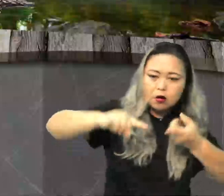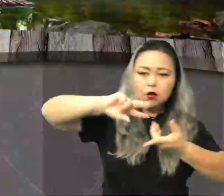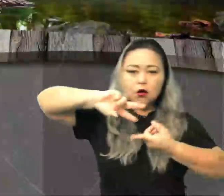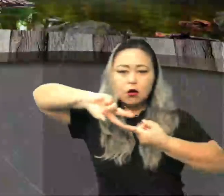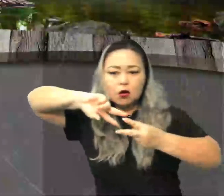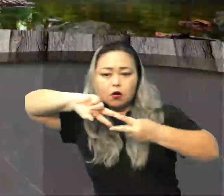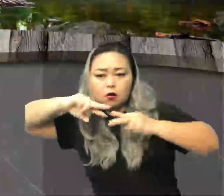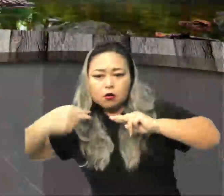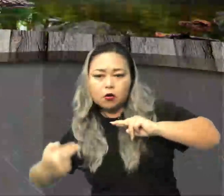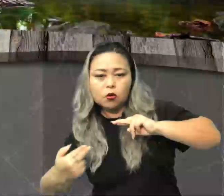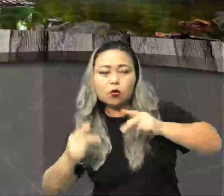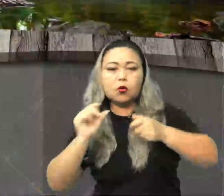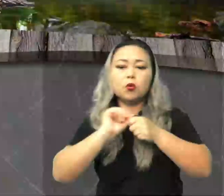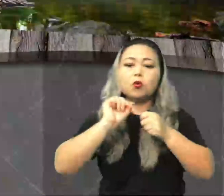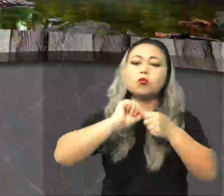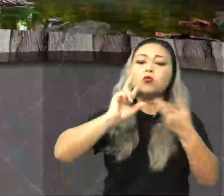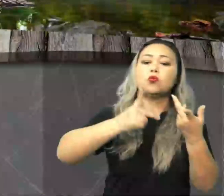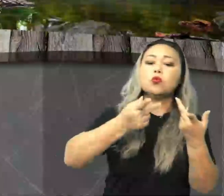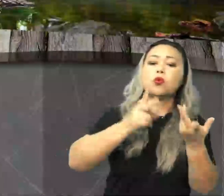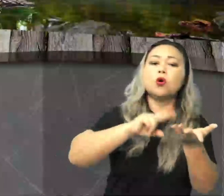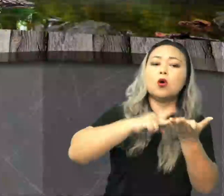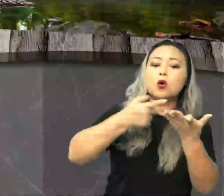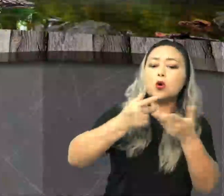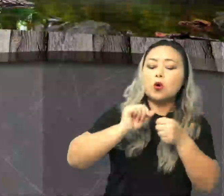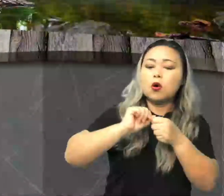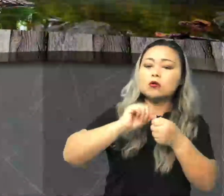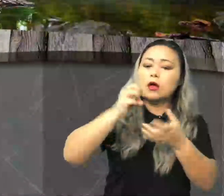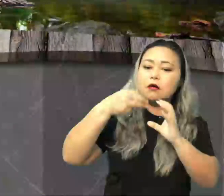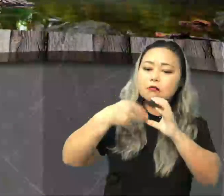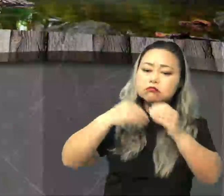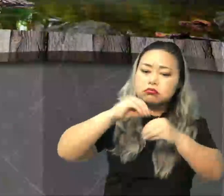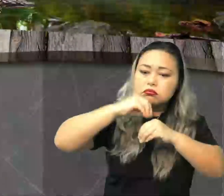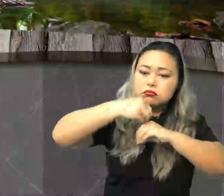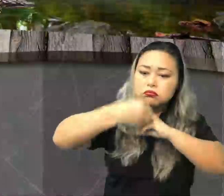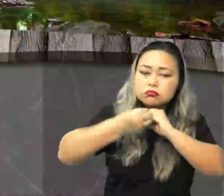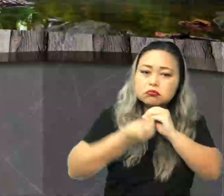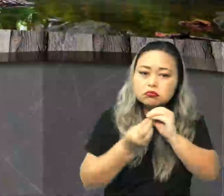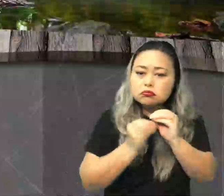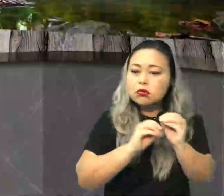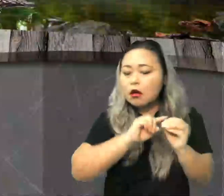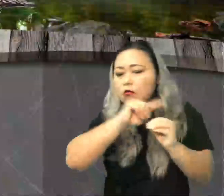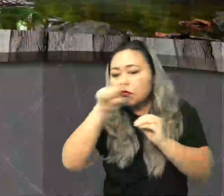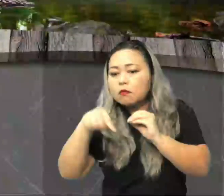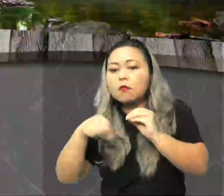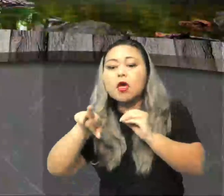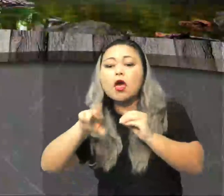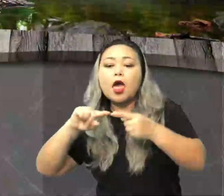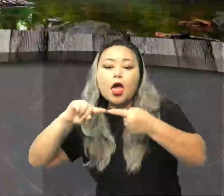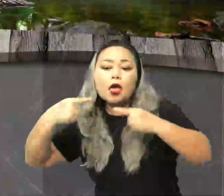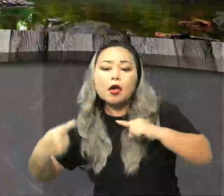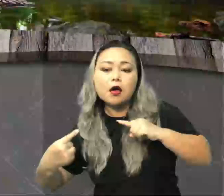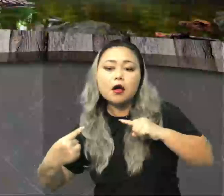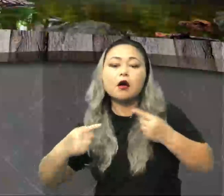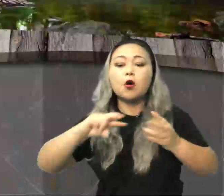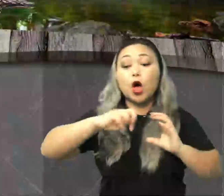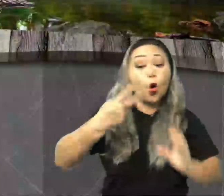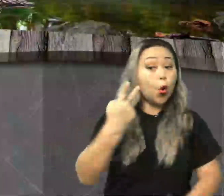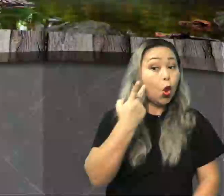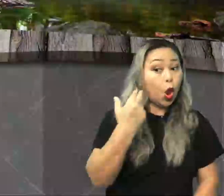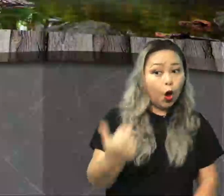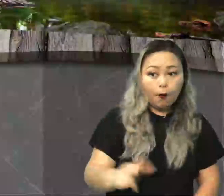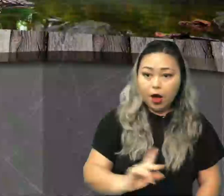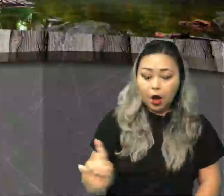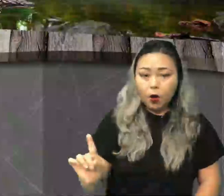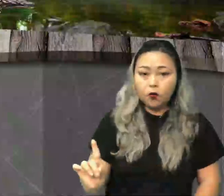A transcrição ocorre quando você tem a molécula de DNA, que você vai transcrever, então, uma molécula de RNA. É o normal,